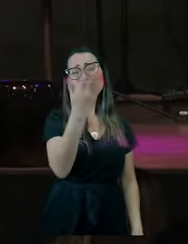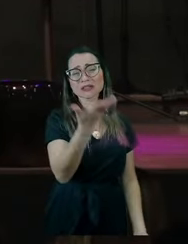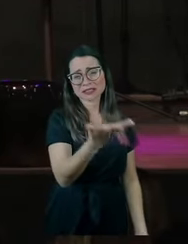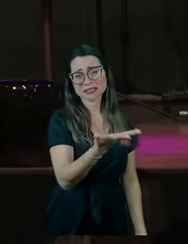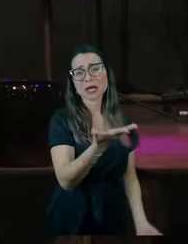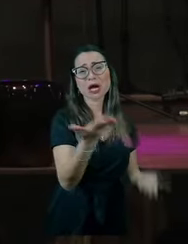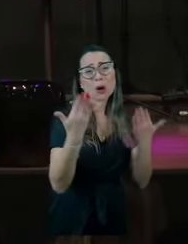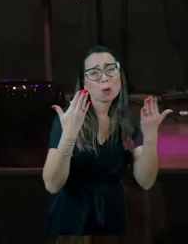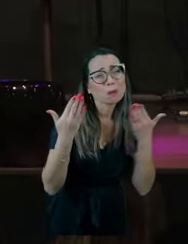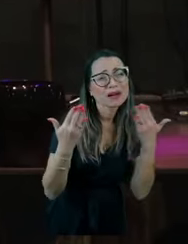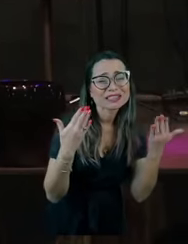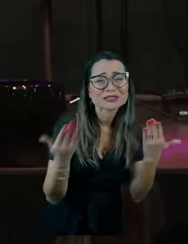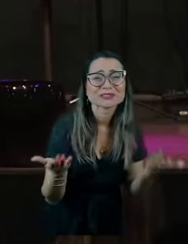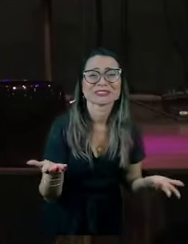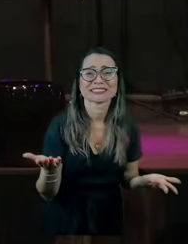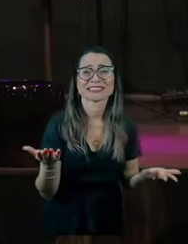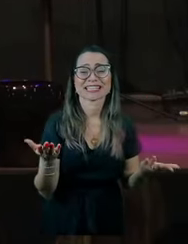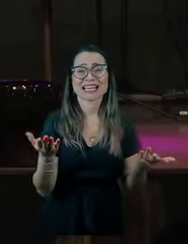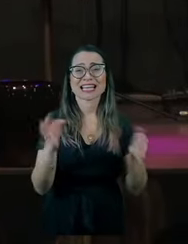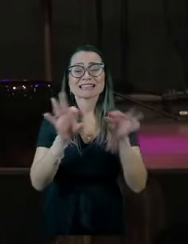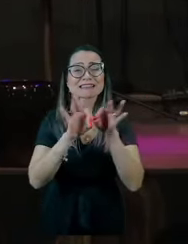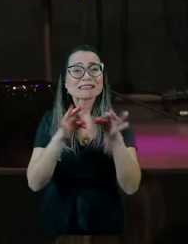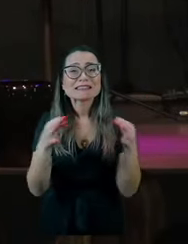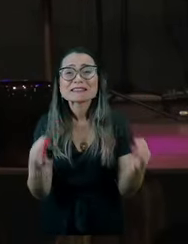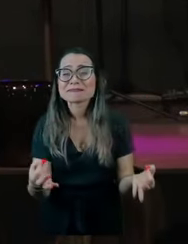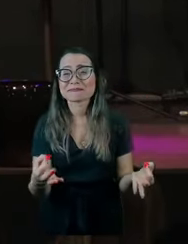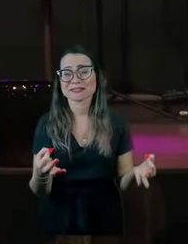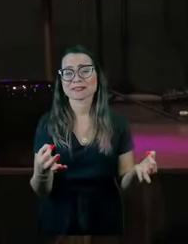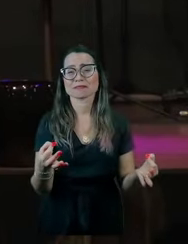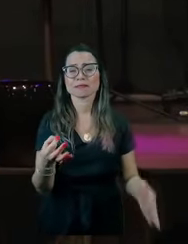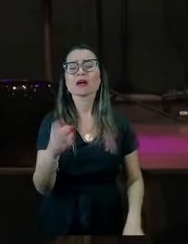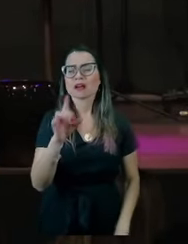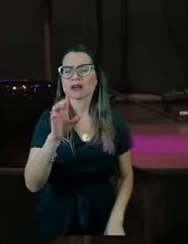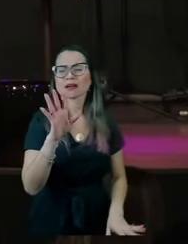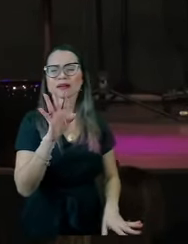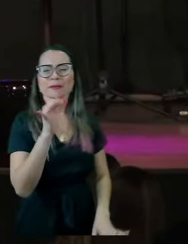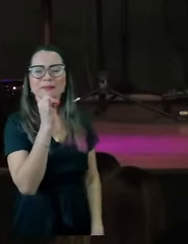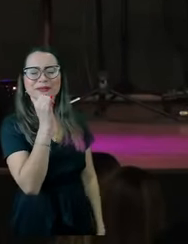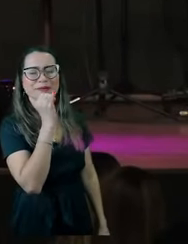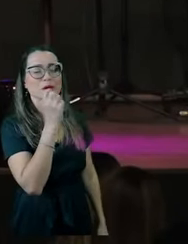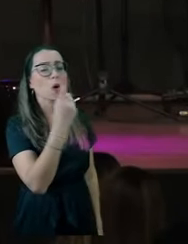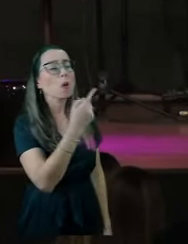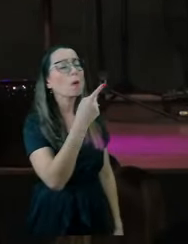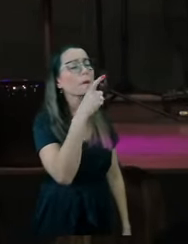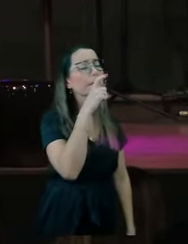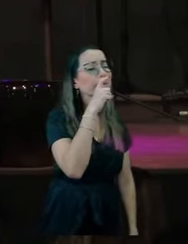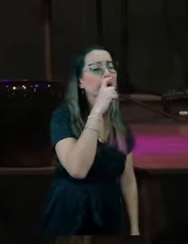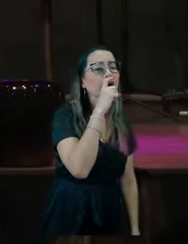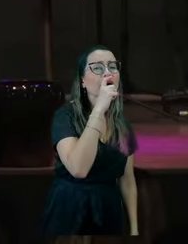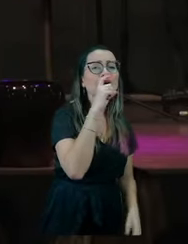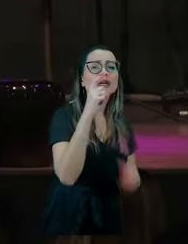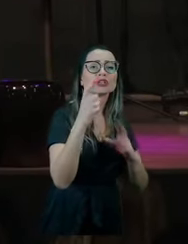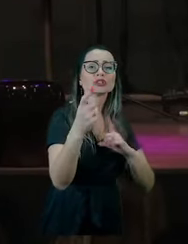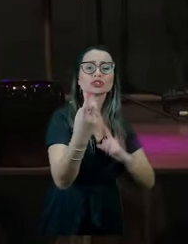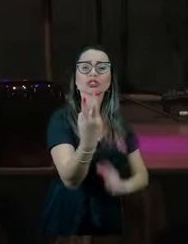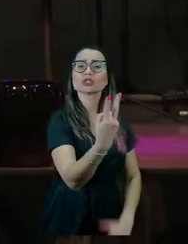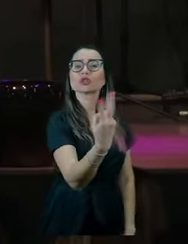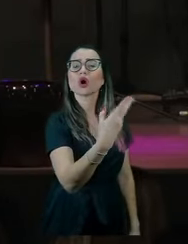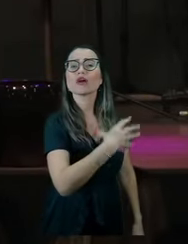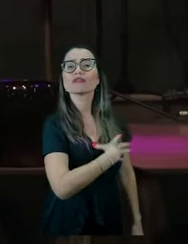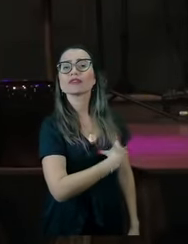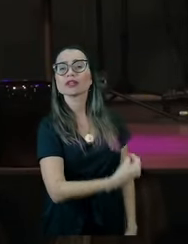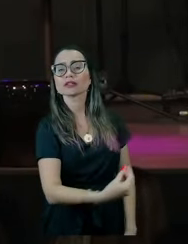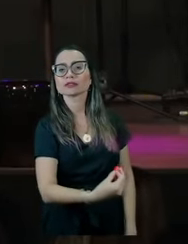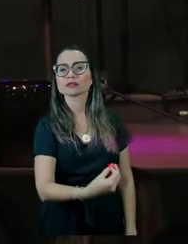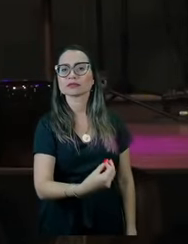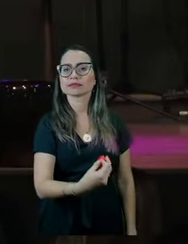Deus, tão simples. Igual ele falou, olha, um pai tinha dois filhos. Muita gente conta essa parábola achando que realmente isso